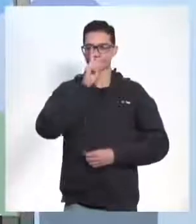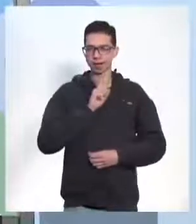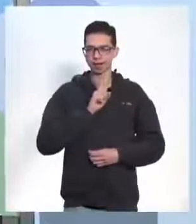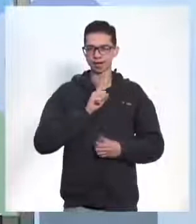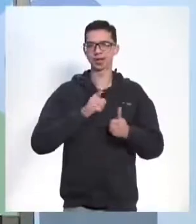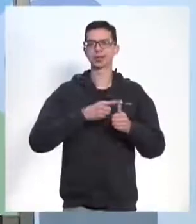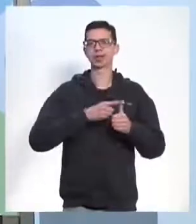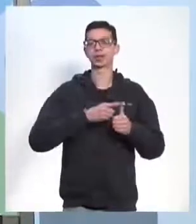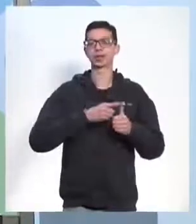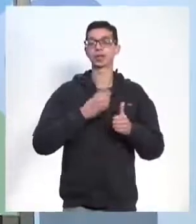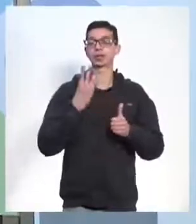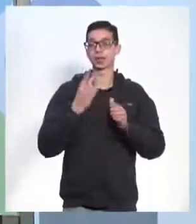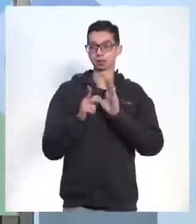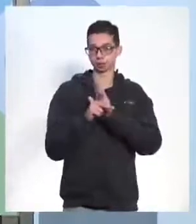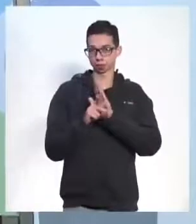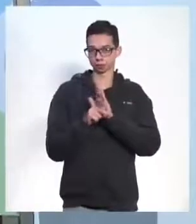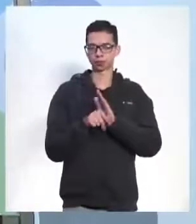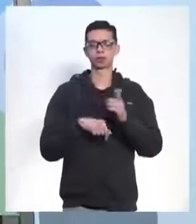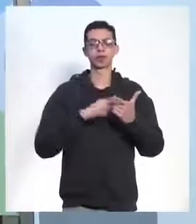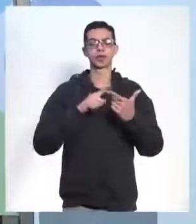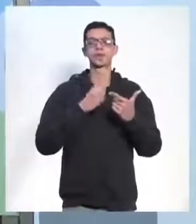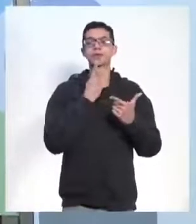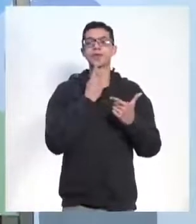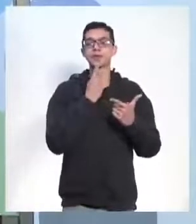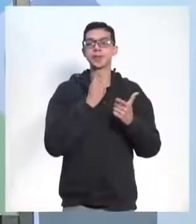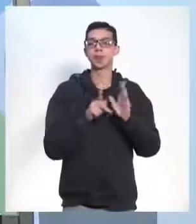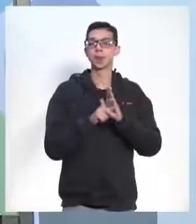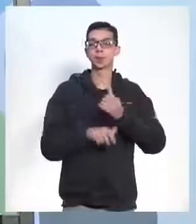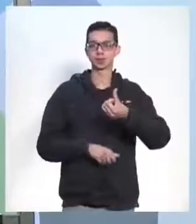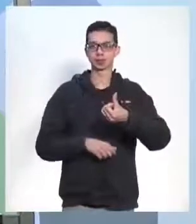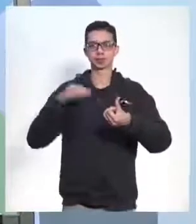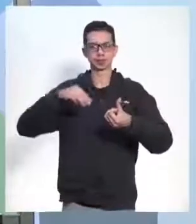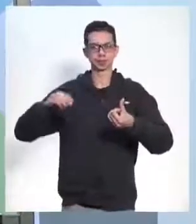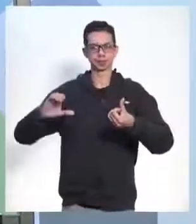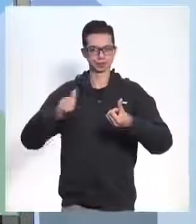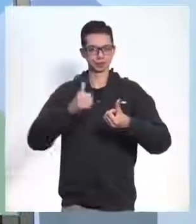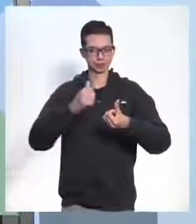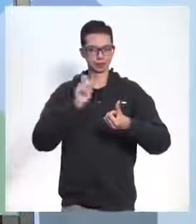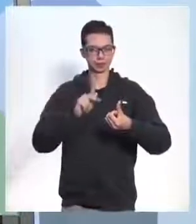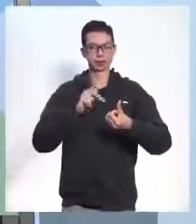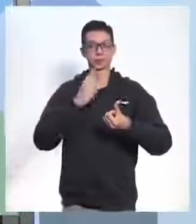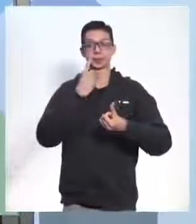são os múltiplos de 3, e a vermelha, que são os múltiplos de 6. Então, ó, 1,